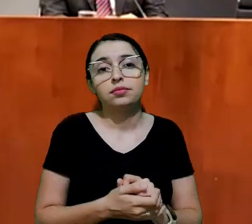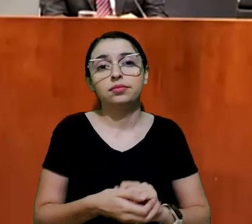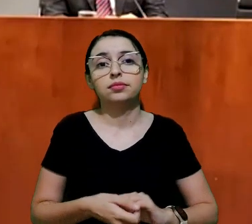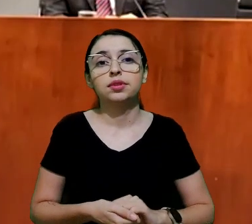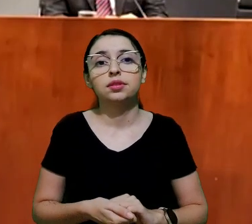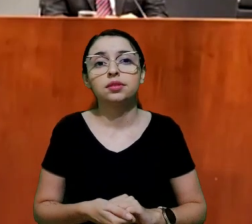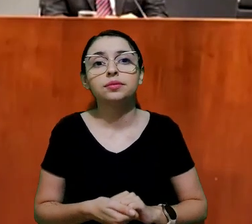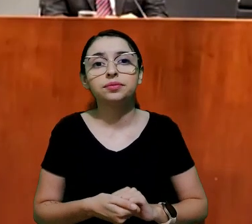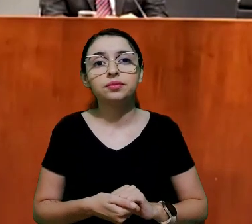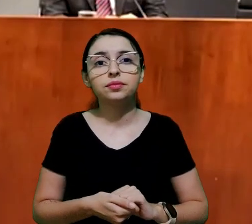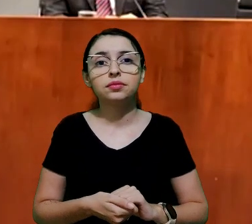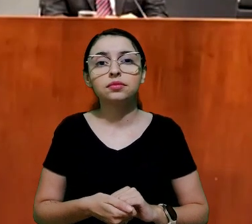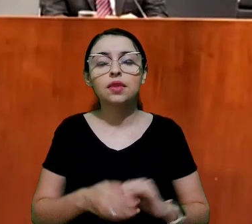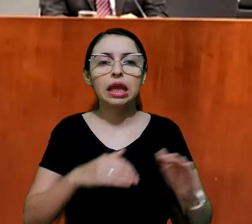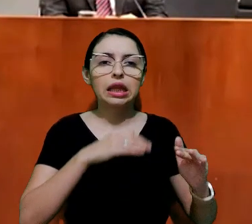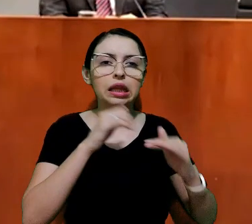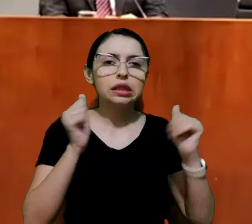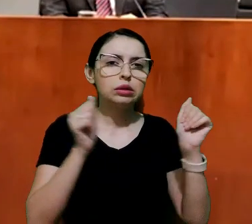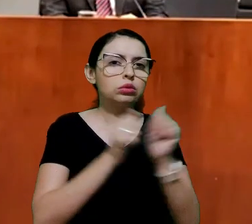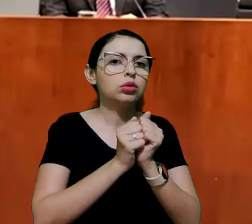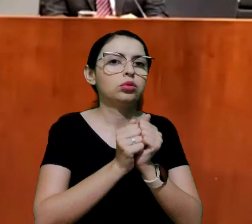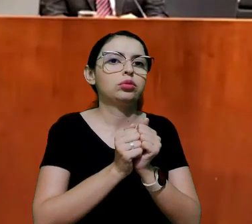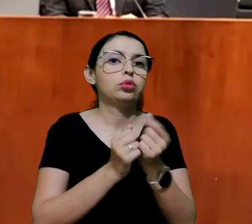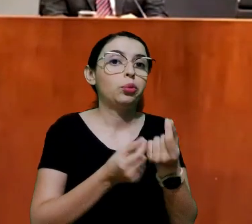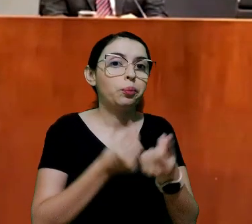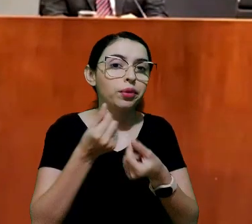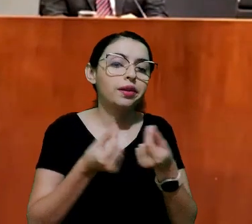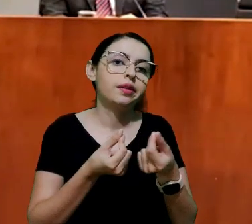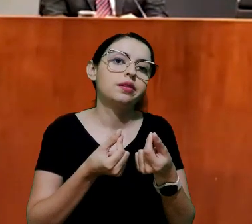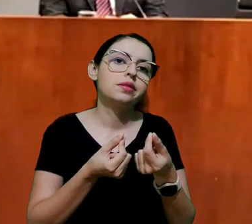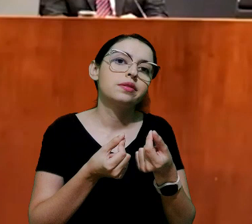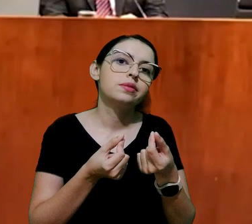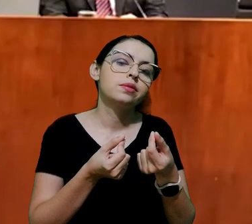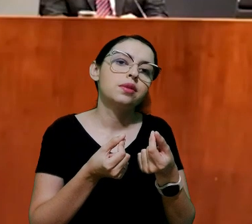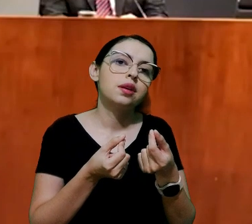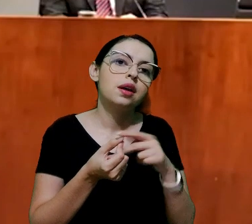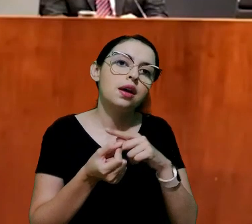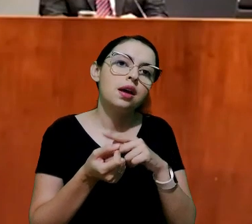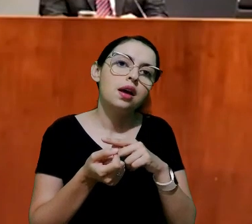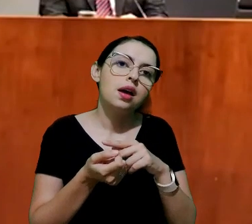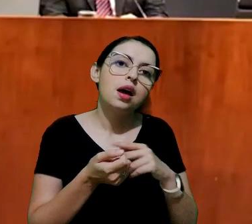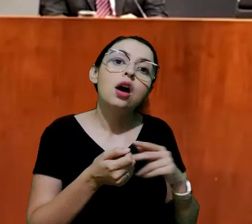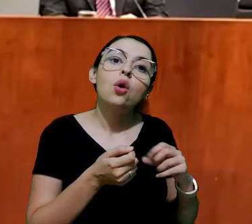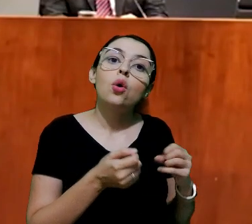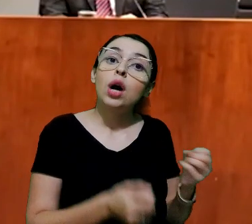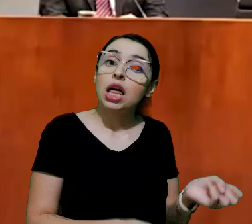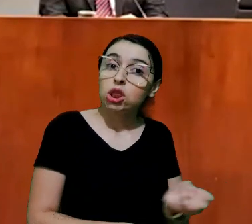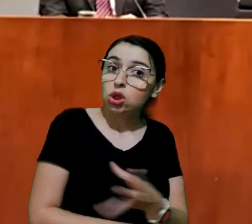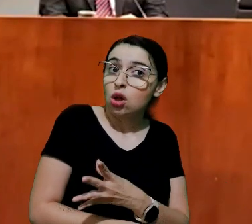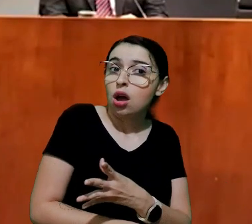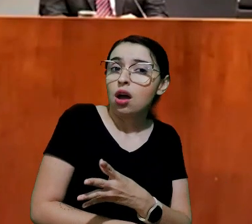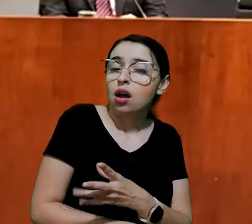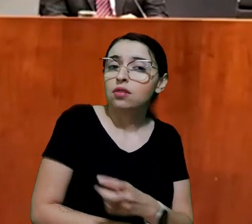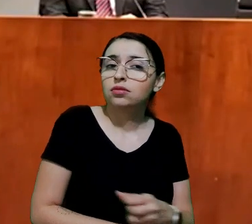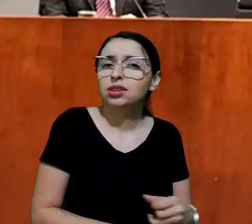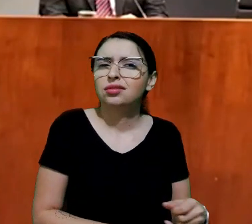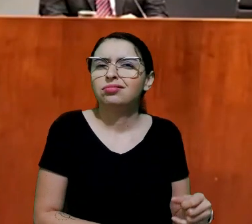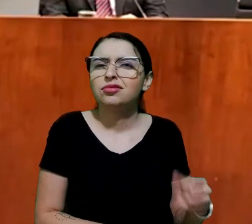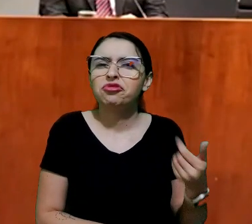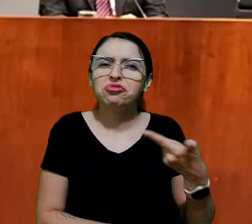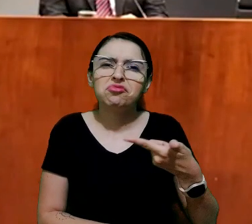coisas está acompanhando. Agora, o preço, quem pagará será a geração que daqui a 25 anos